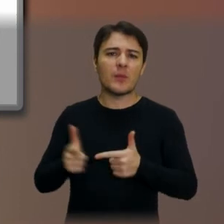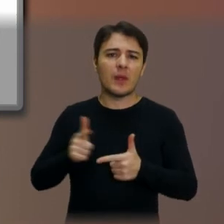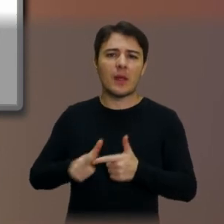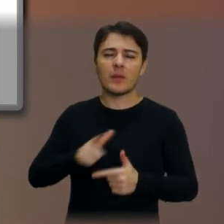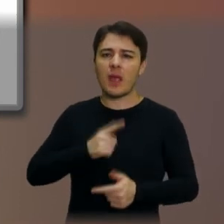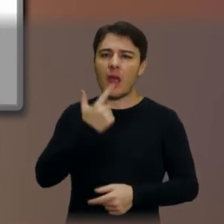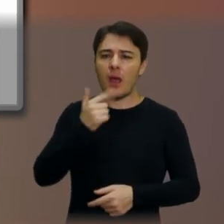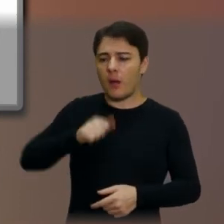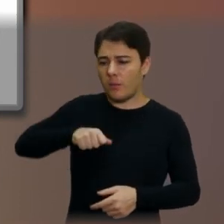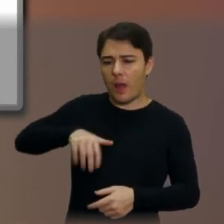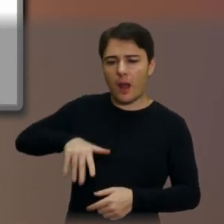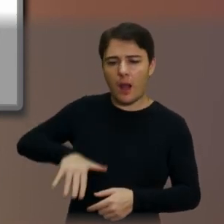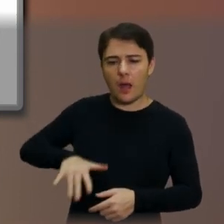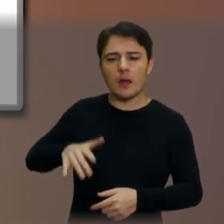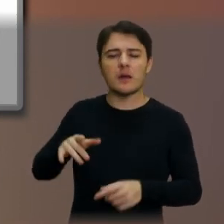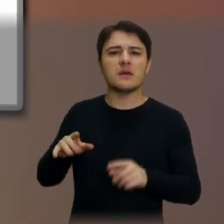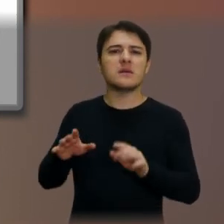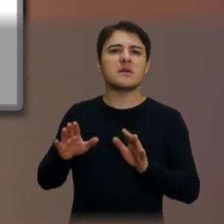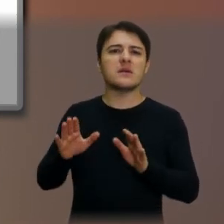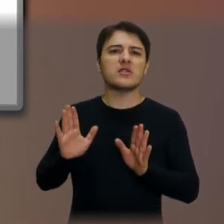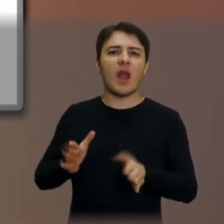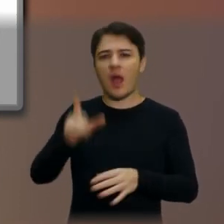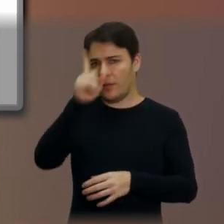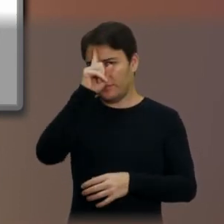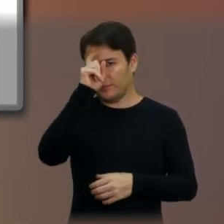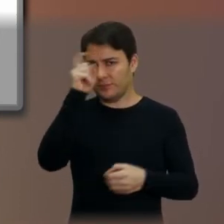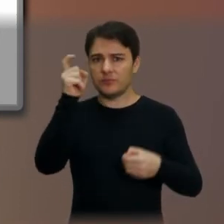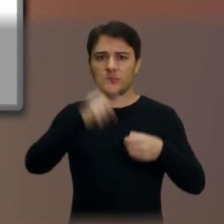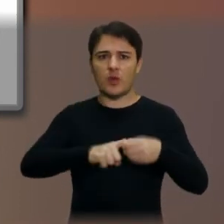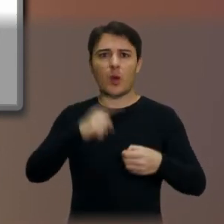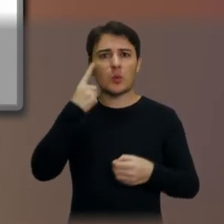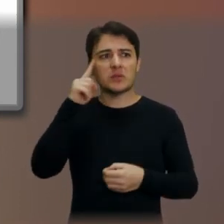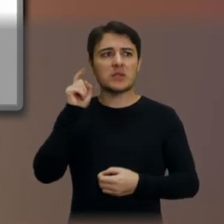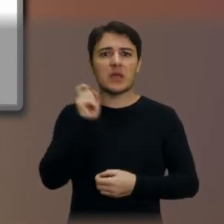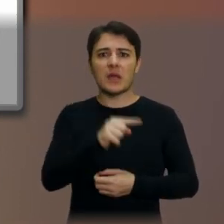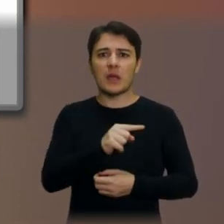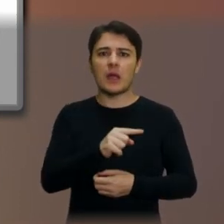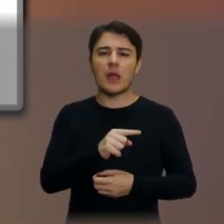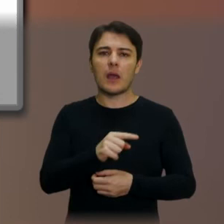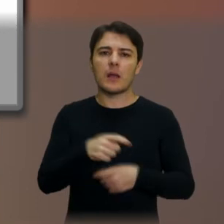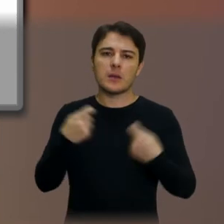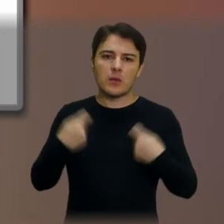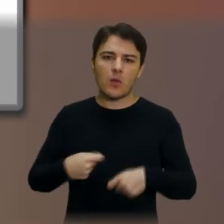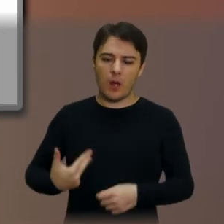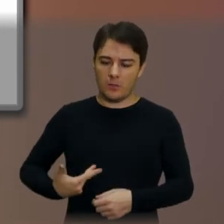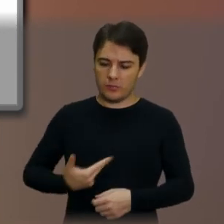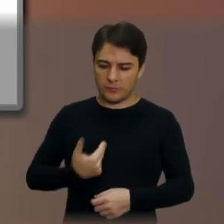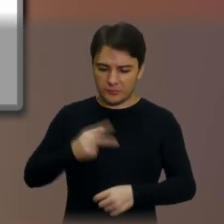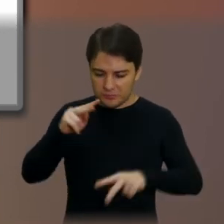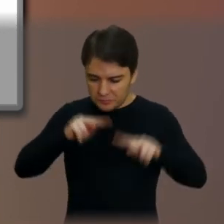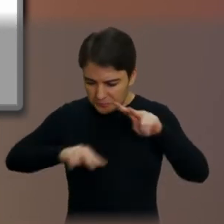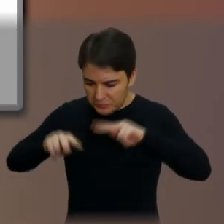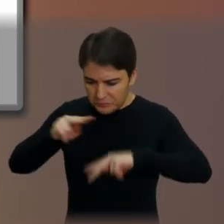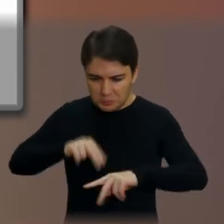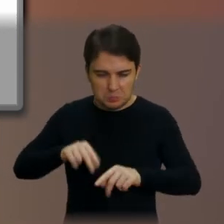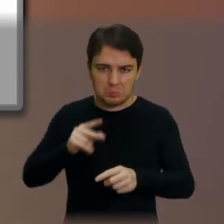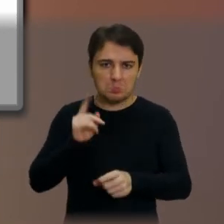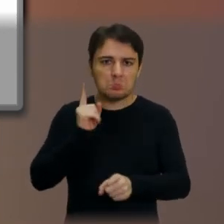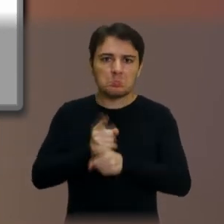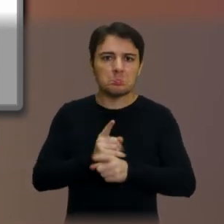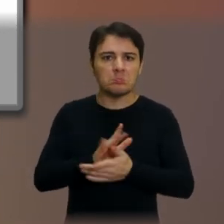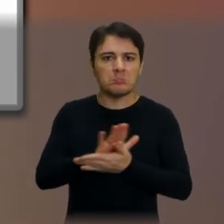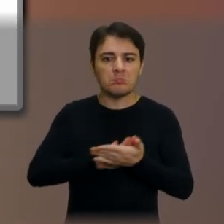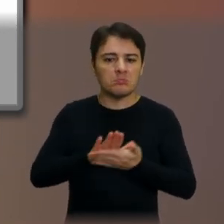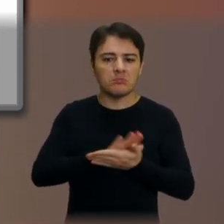acabou voltando para o hospital e aí não no dia seguinte que tiveram que abrir de novo para ver o que tinha e não acharam